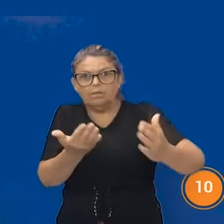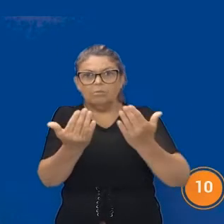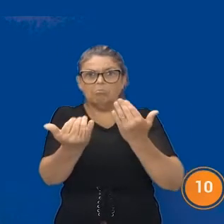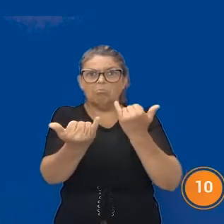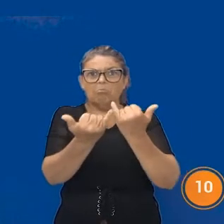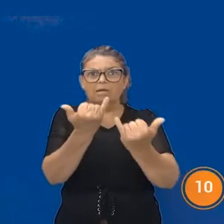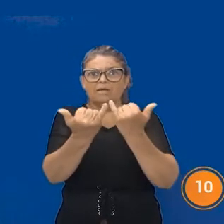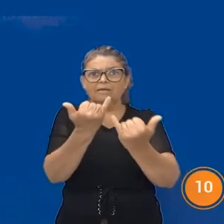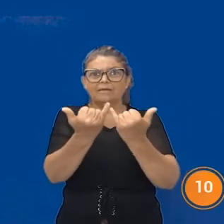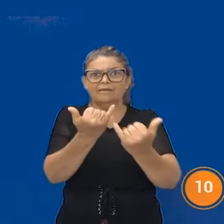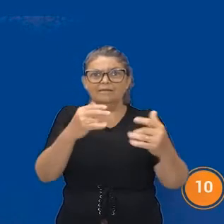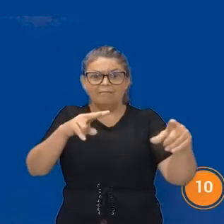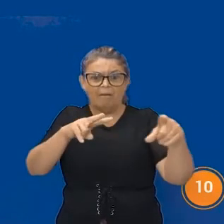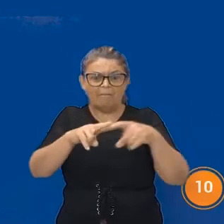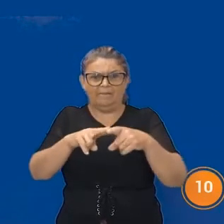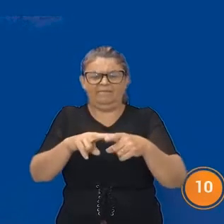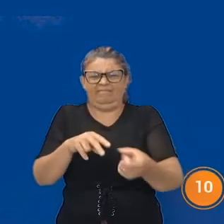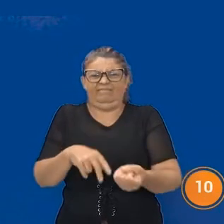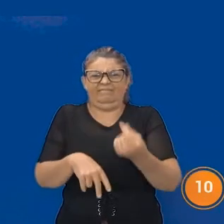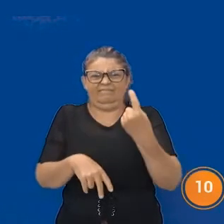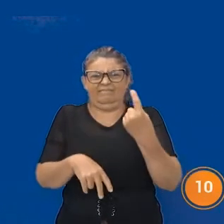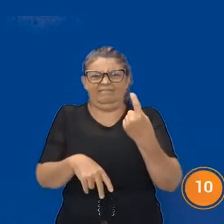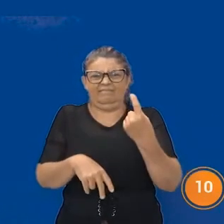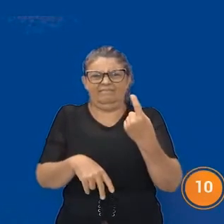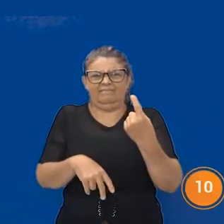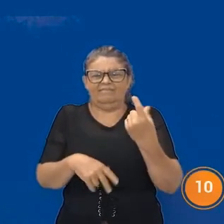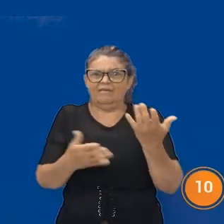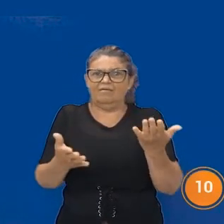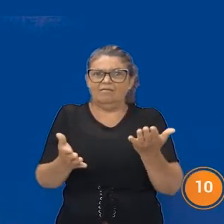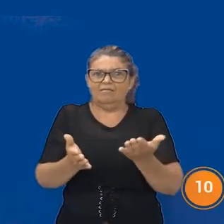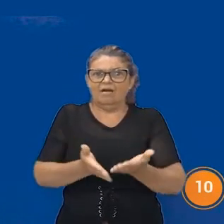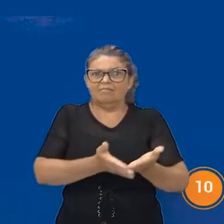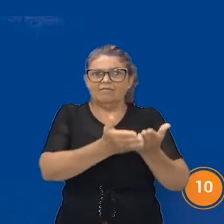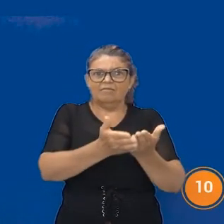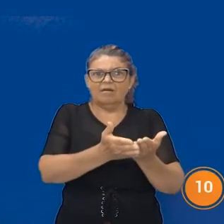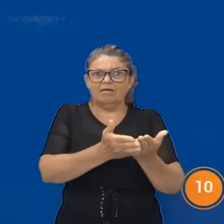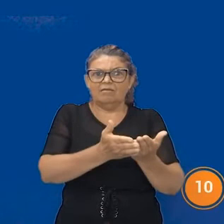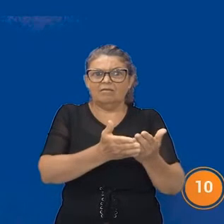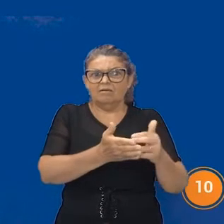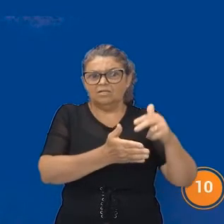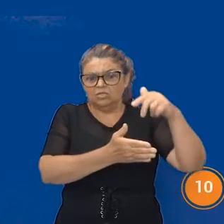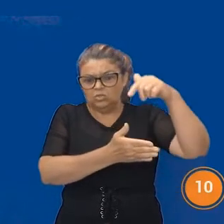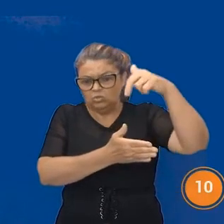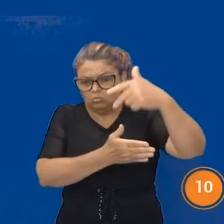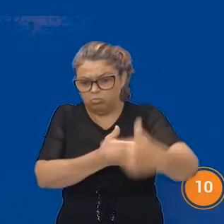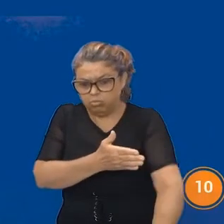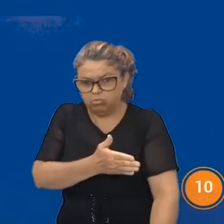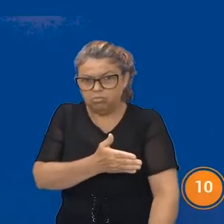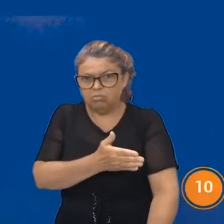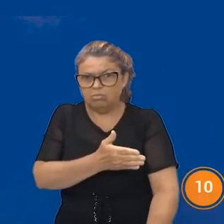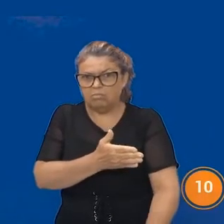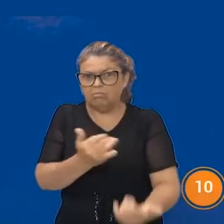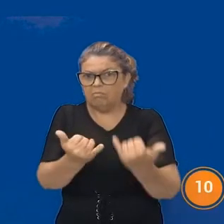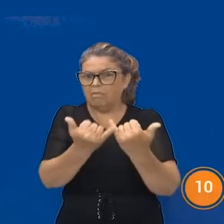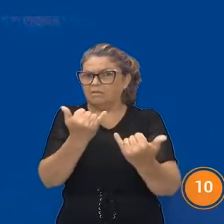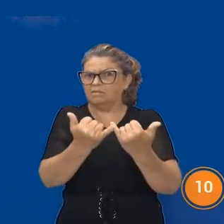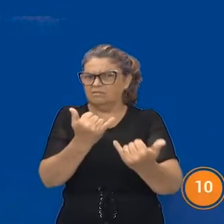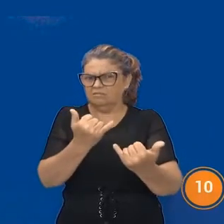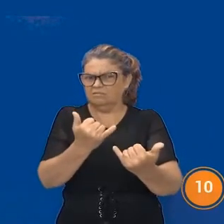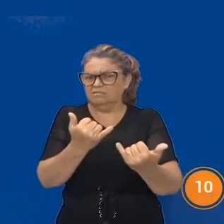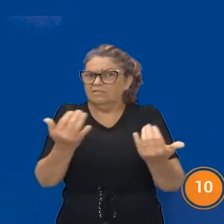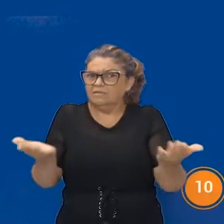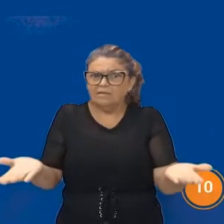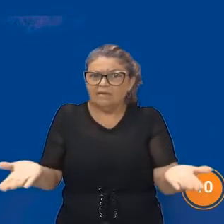muito do litoral, caía no abismo. Nós sabemos que a Terra é redonda, né, queridos? É